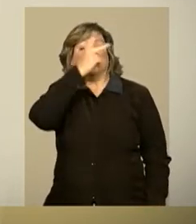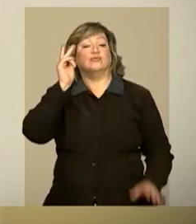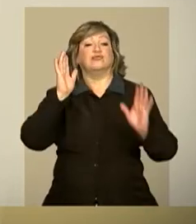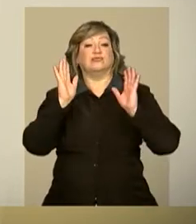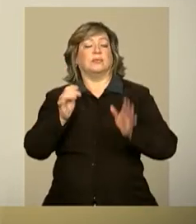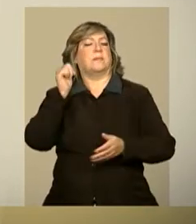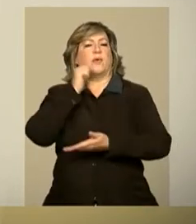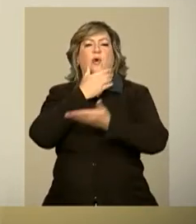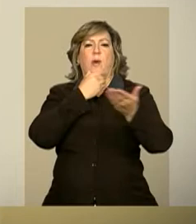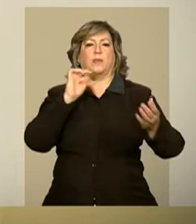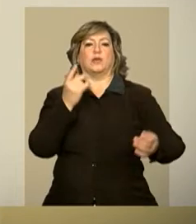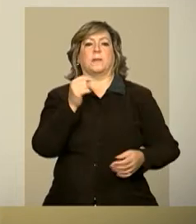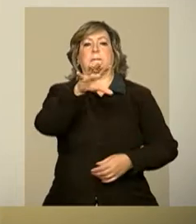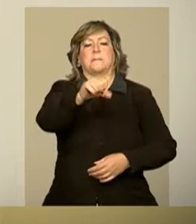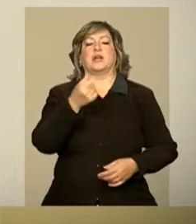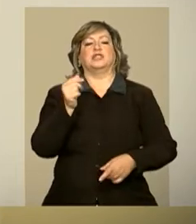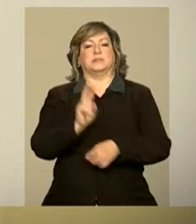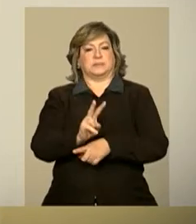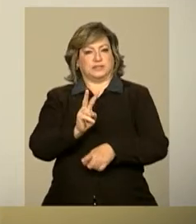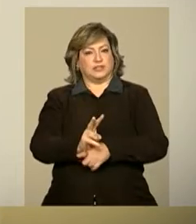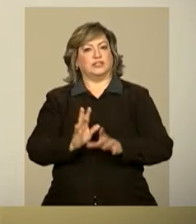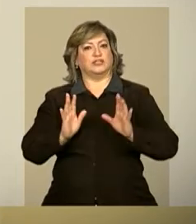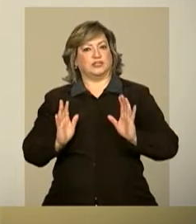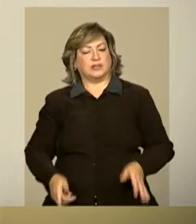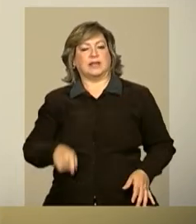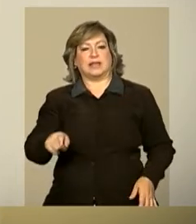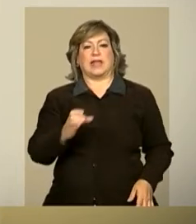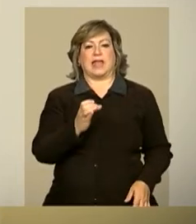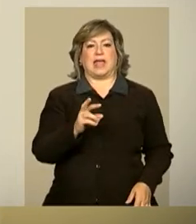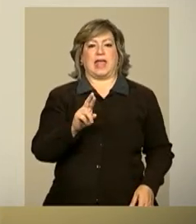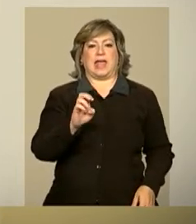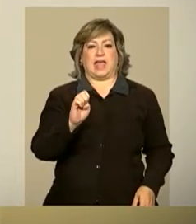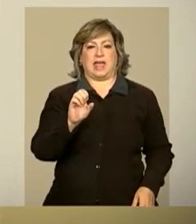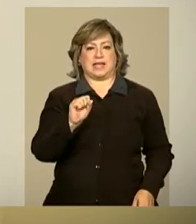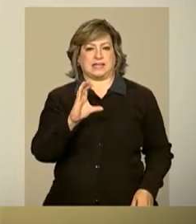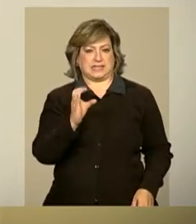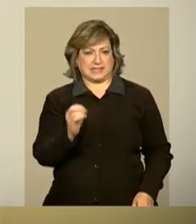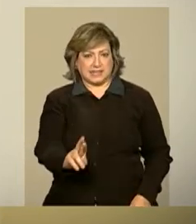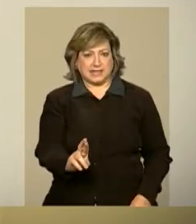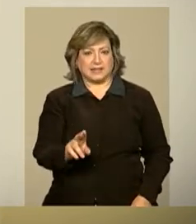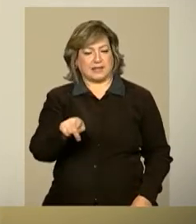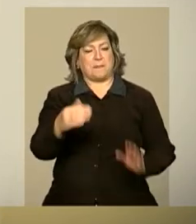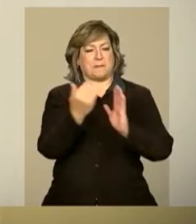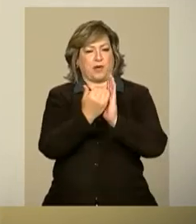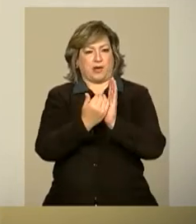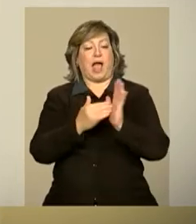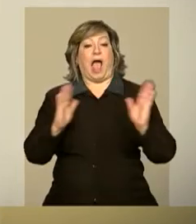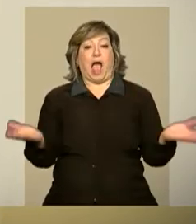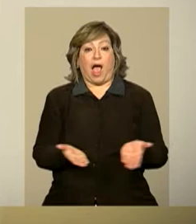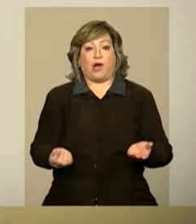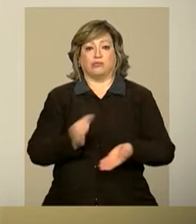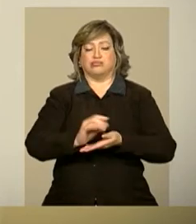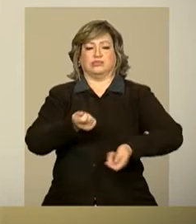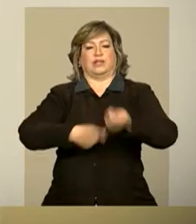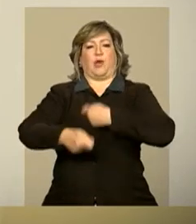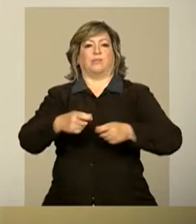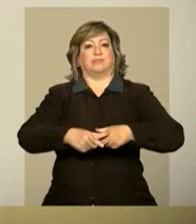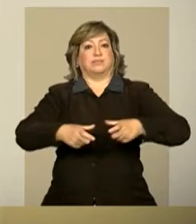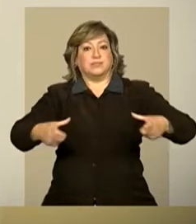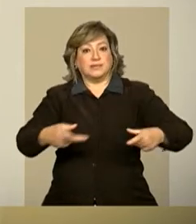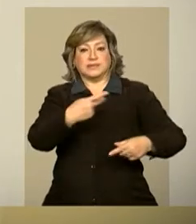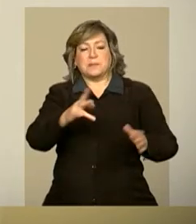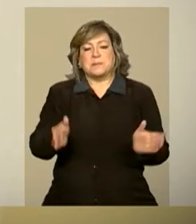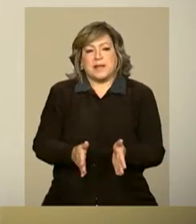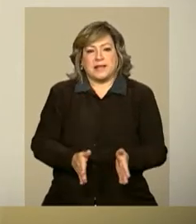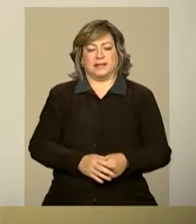brasileiros e brasileiras Já tomaram um empréstimo do crescer e agora estão investindo em seus pequenos negócios